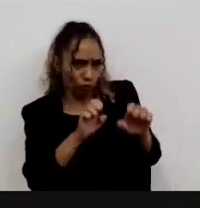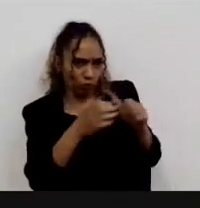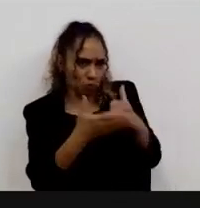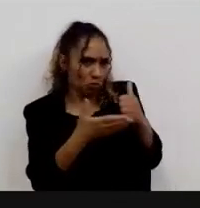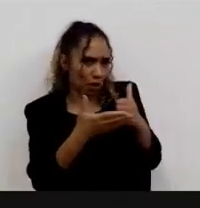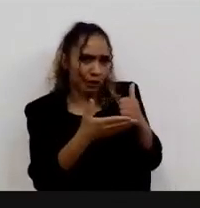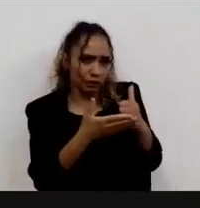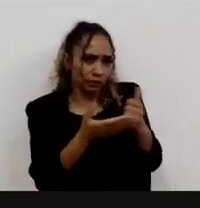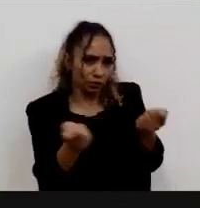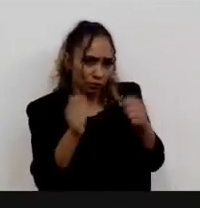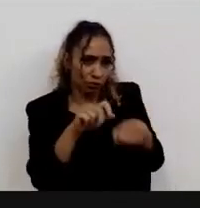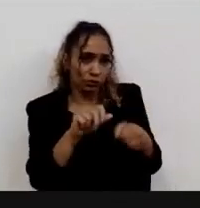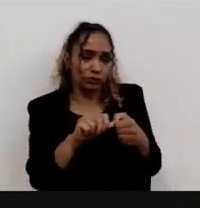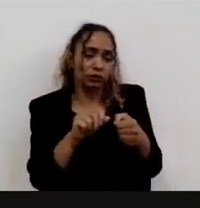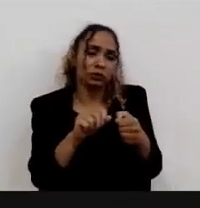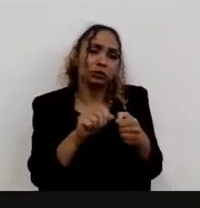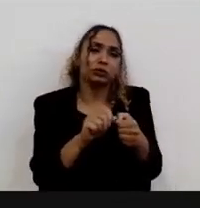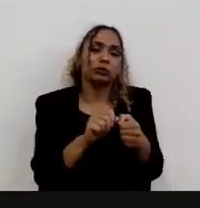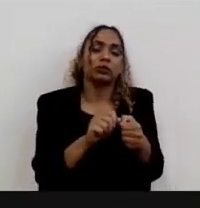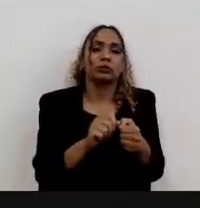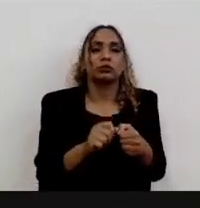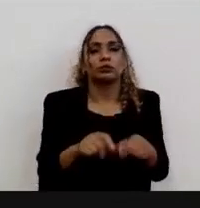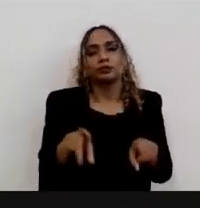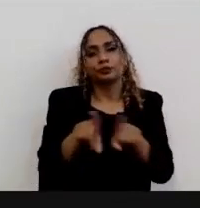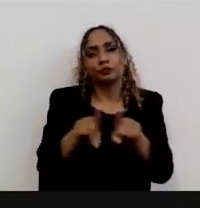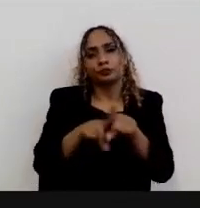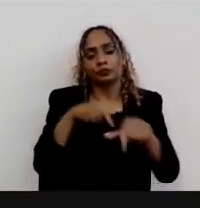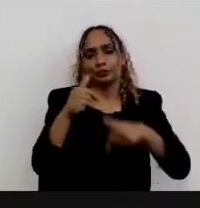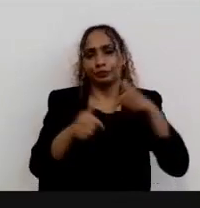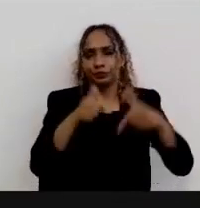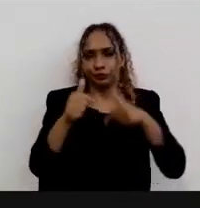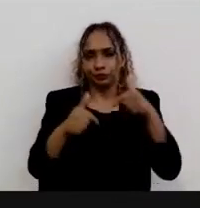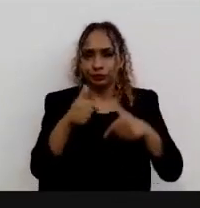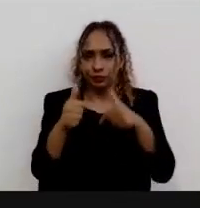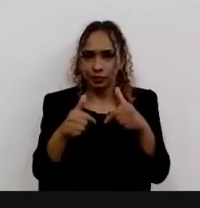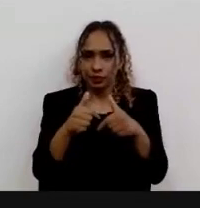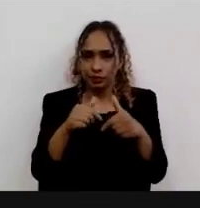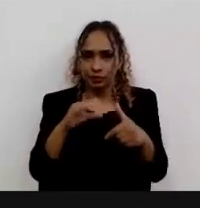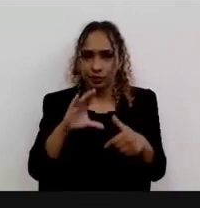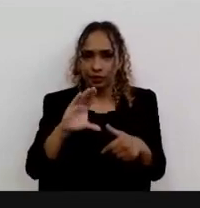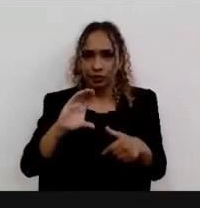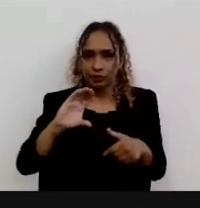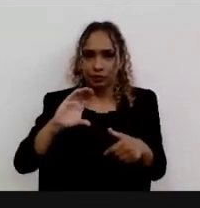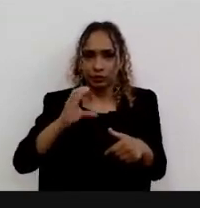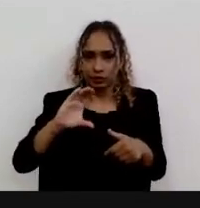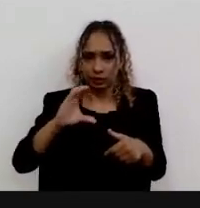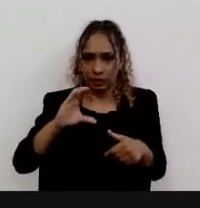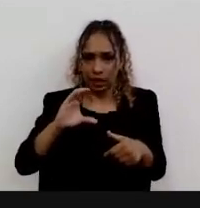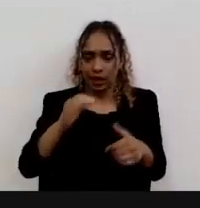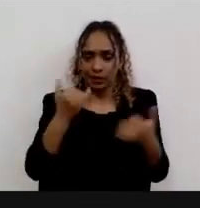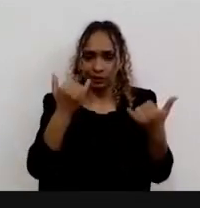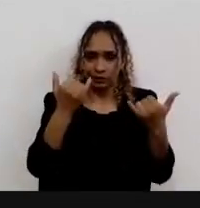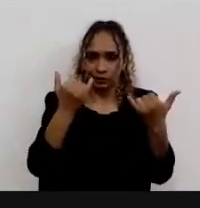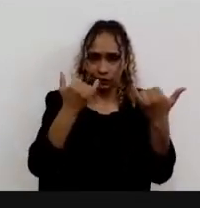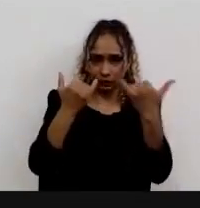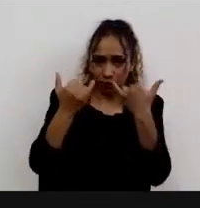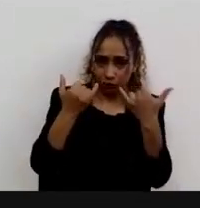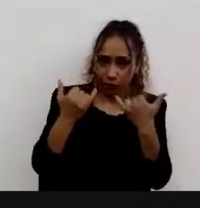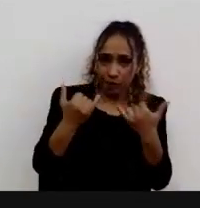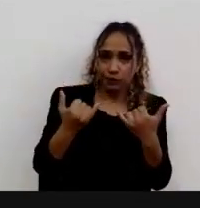né? E aí a gente está trabalhando no referencial teórico da ciência da informação, arquivologia